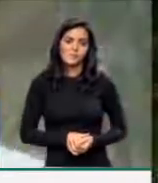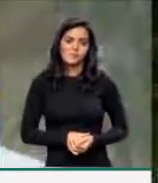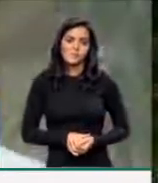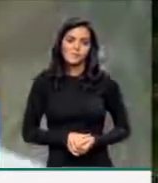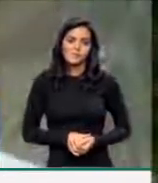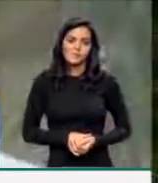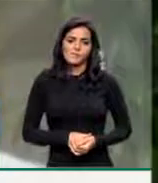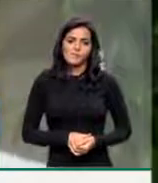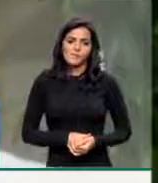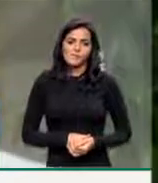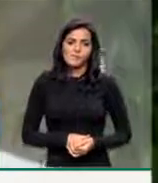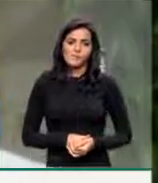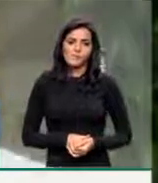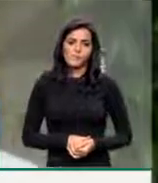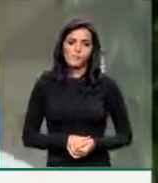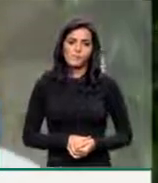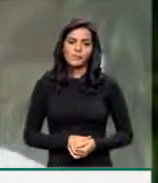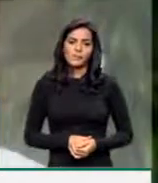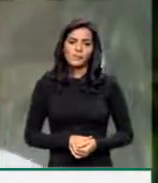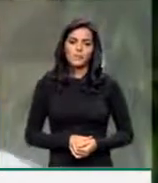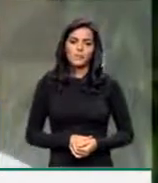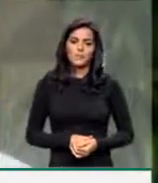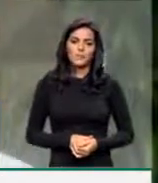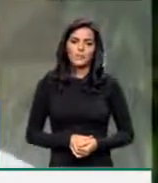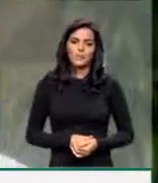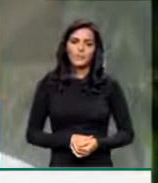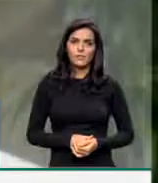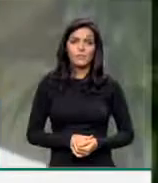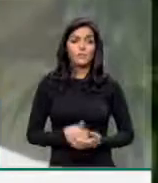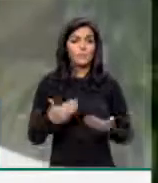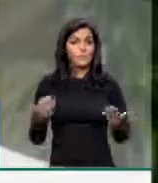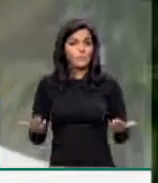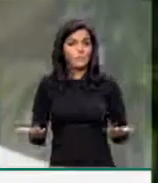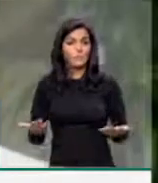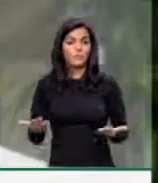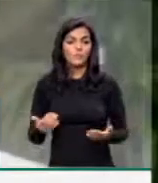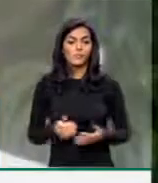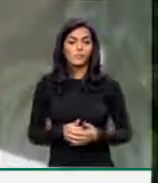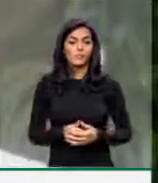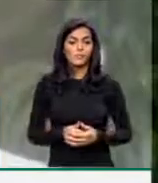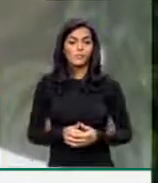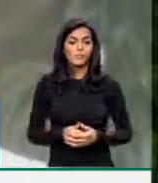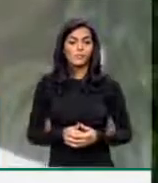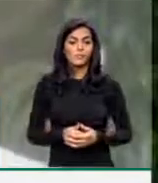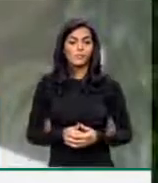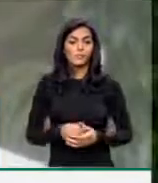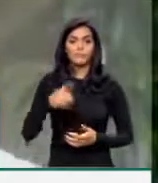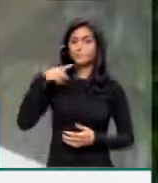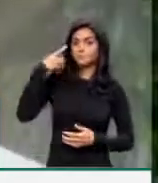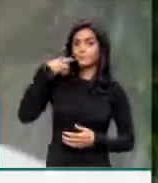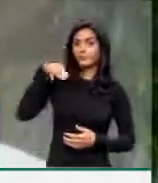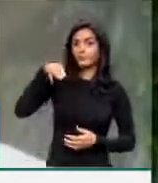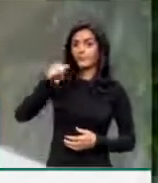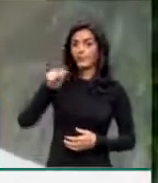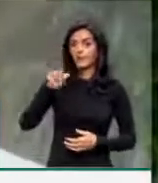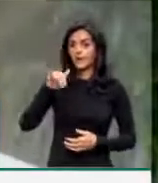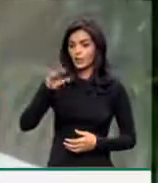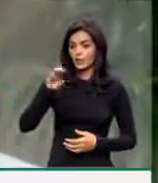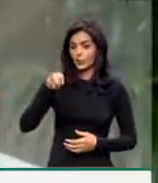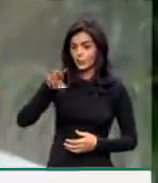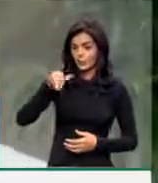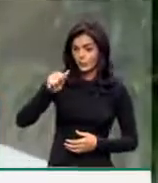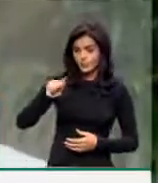nós sufragamos como posição do Partido Socialista Brasileiro o novo advogado Mário Maia